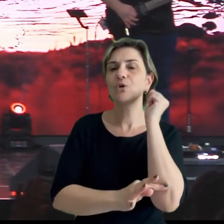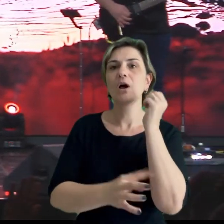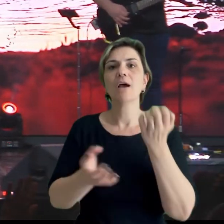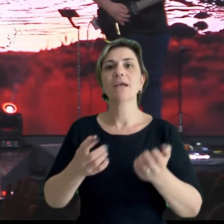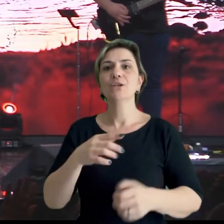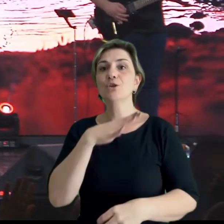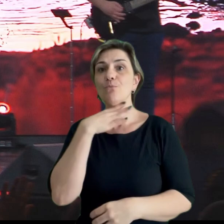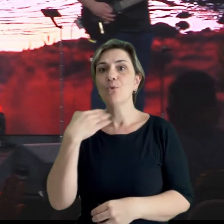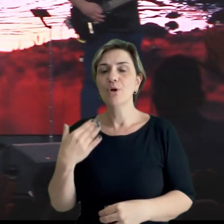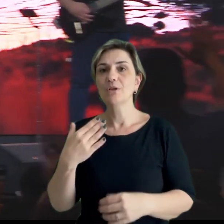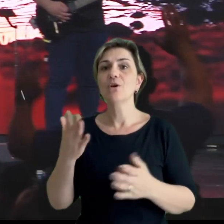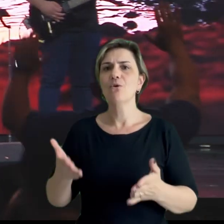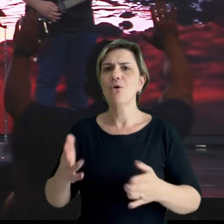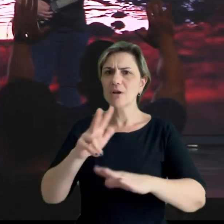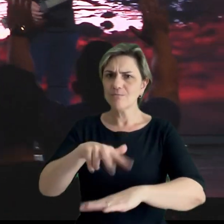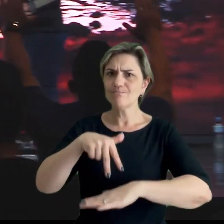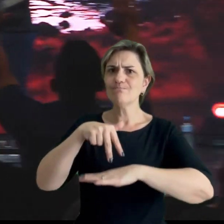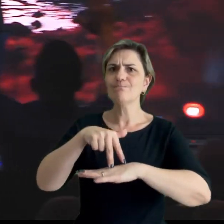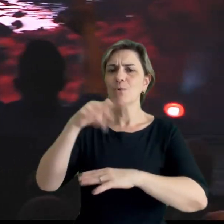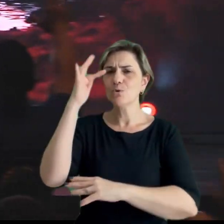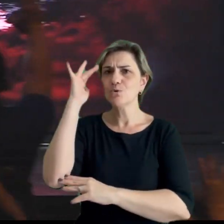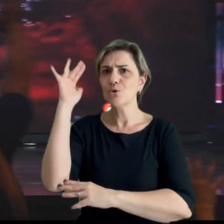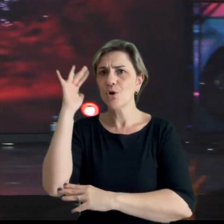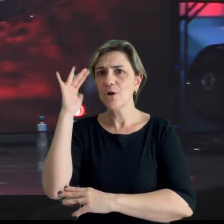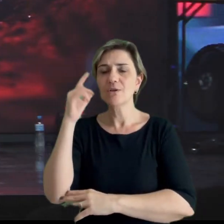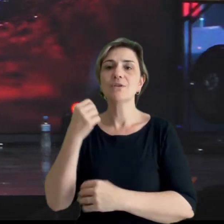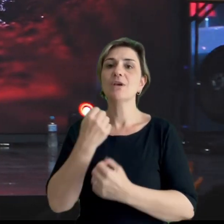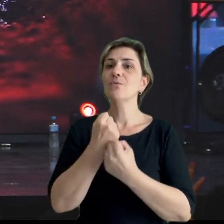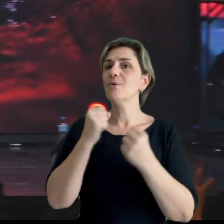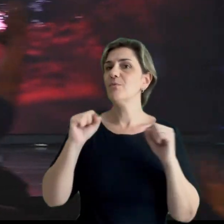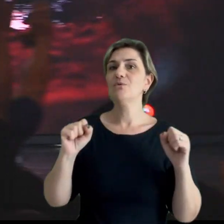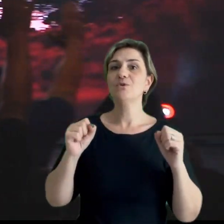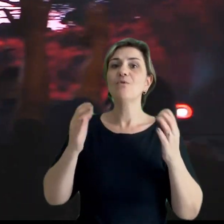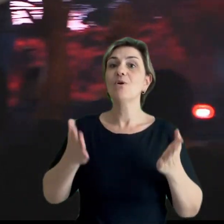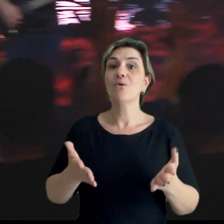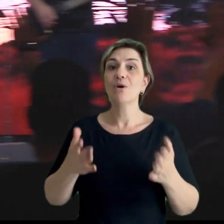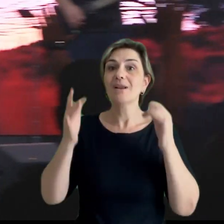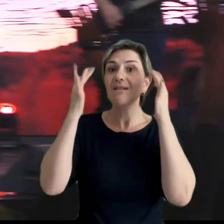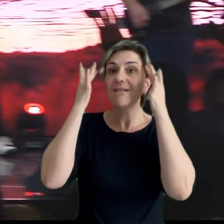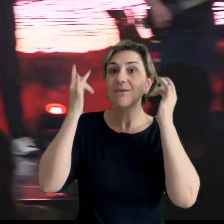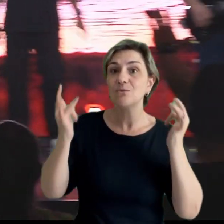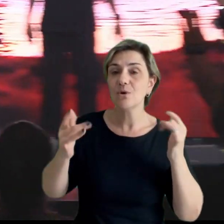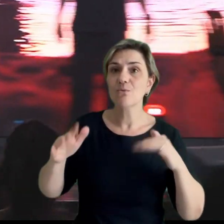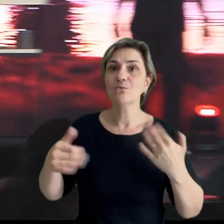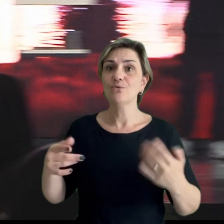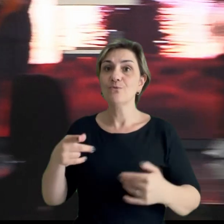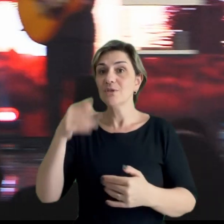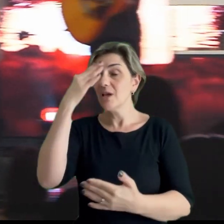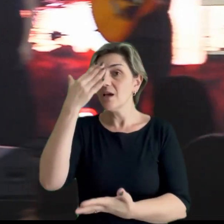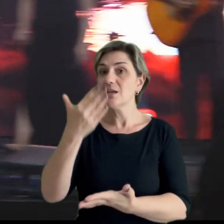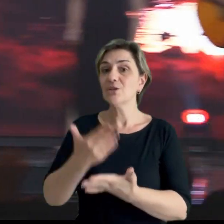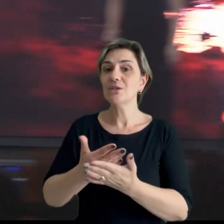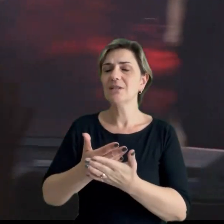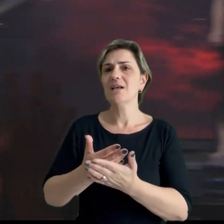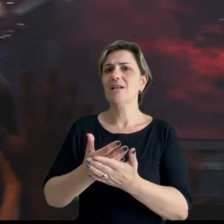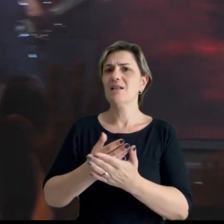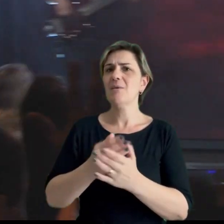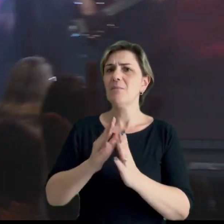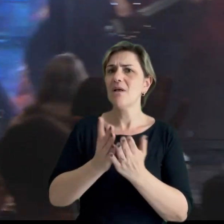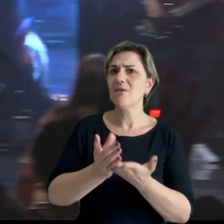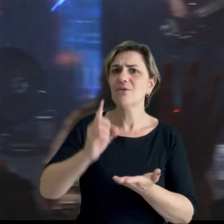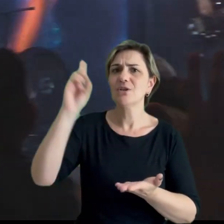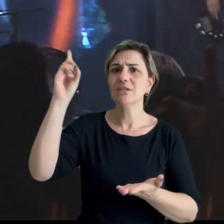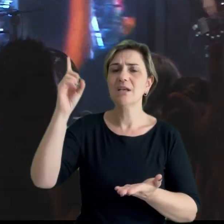coloca de pé. Os sonhos que eram impossíveis agora se tornam naturais. Ei, quando você acredita na palavra de Deus, não